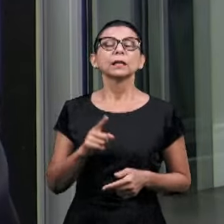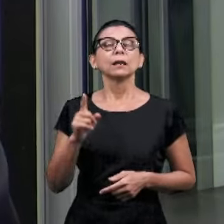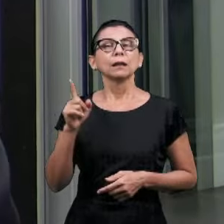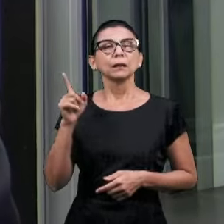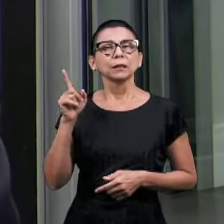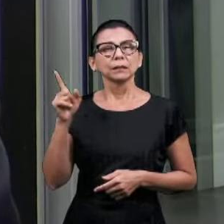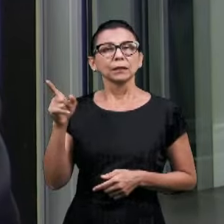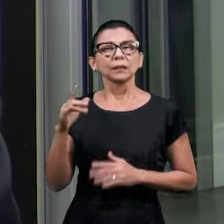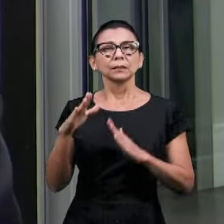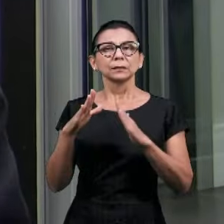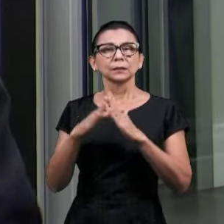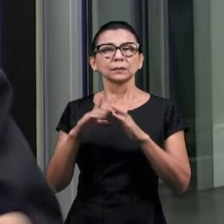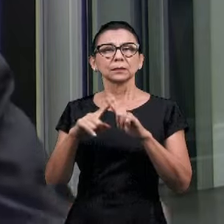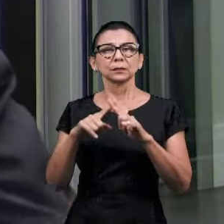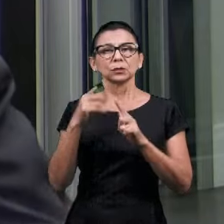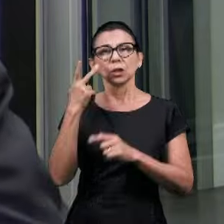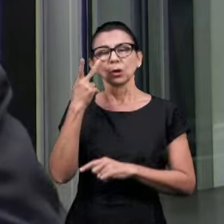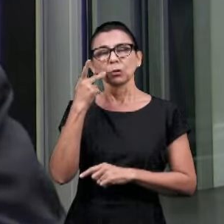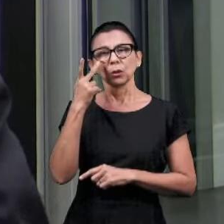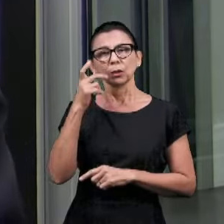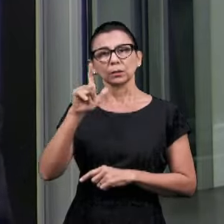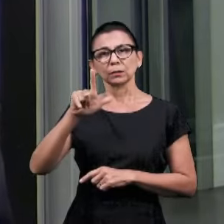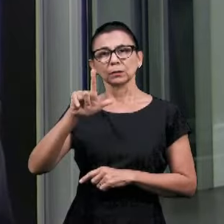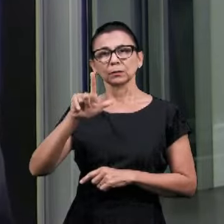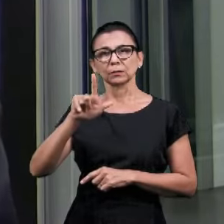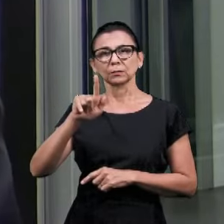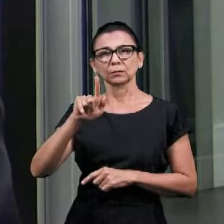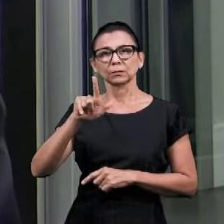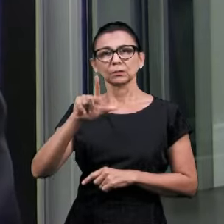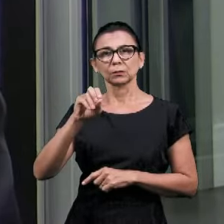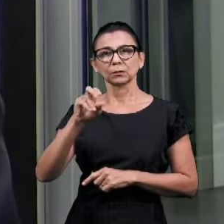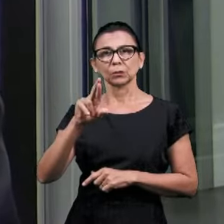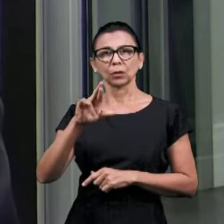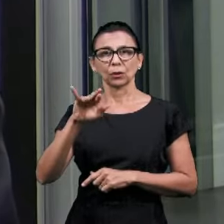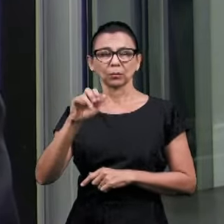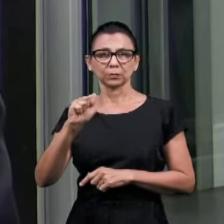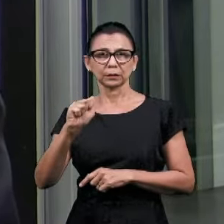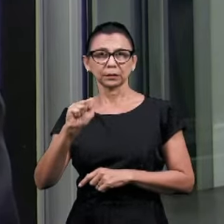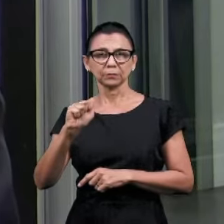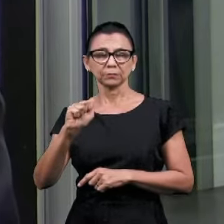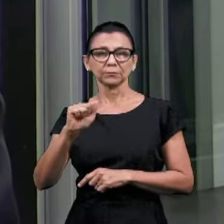converti. Então eu me converti jovem ali na igreja de Glória 1